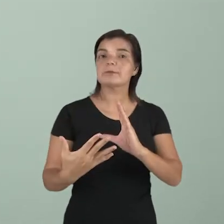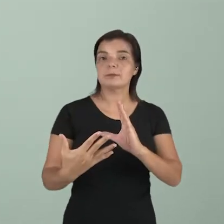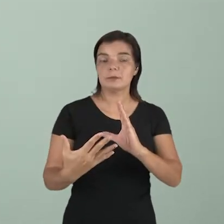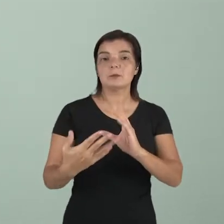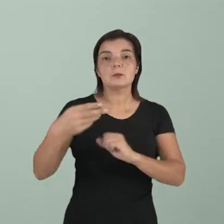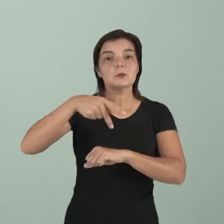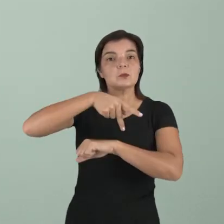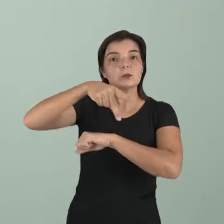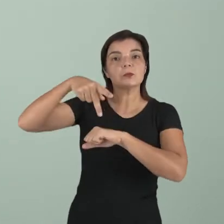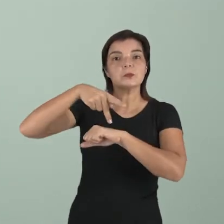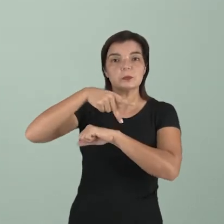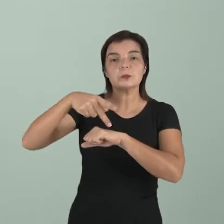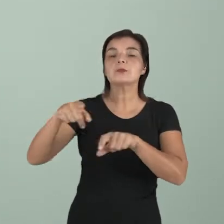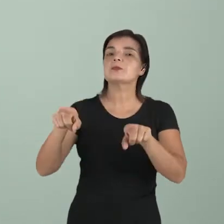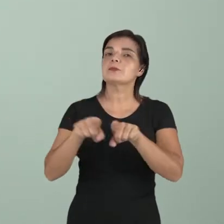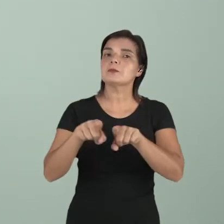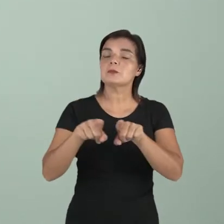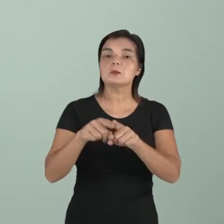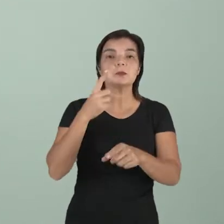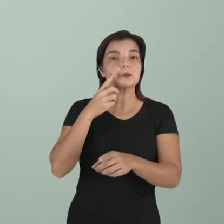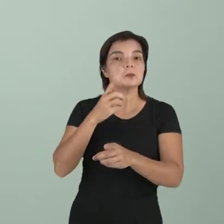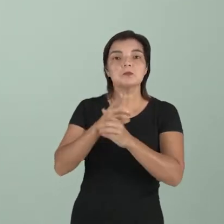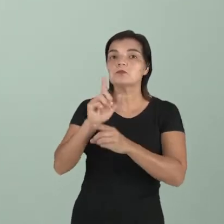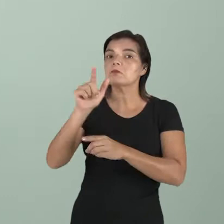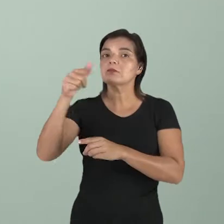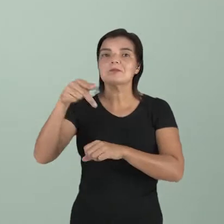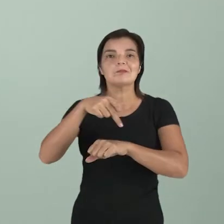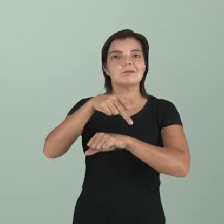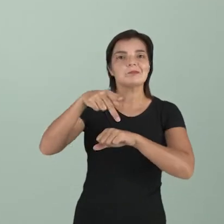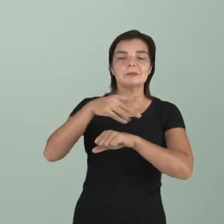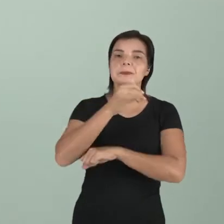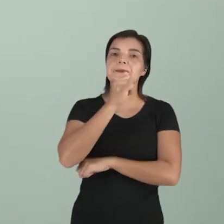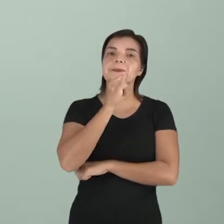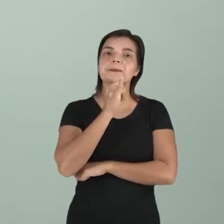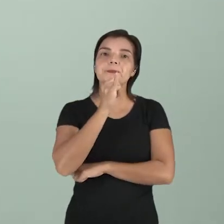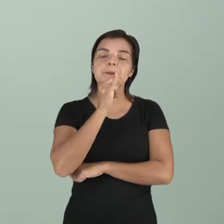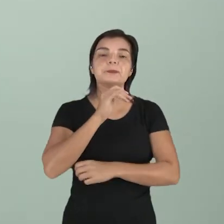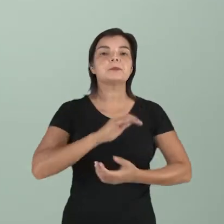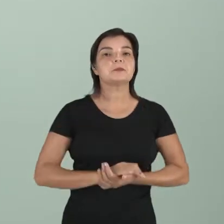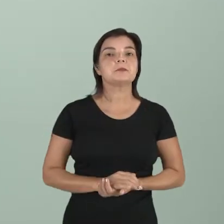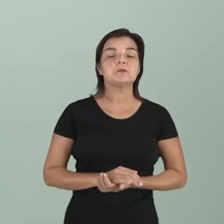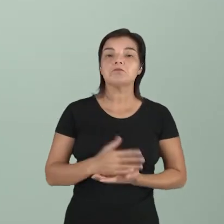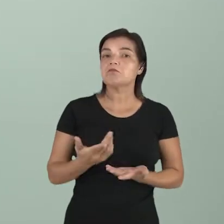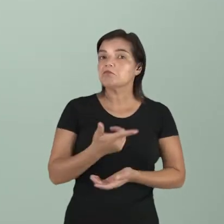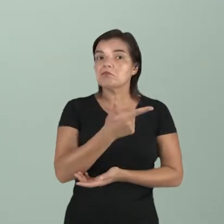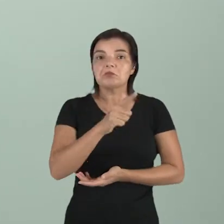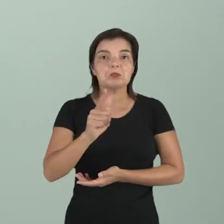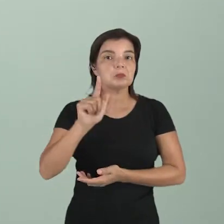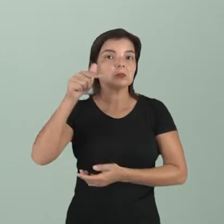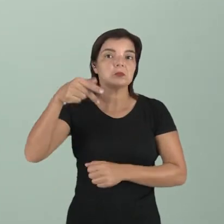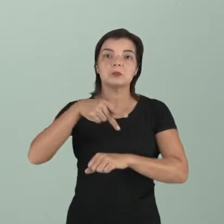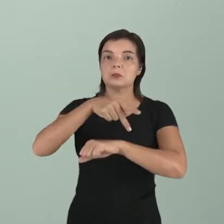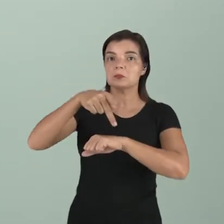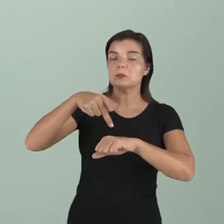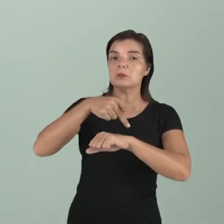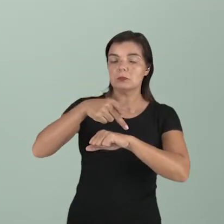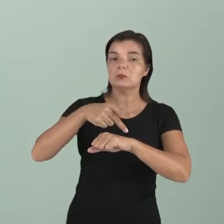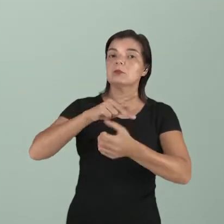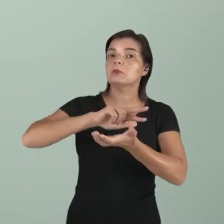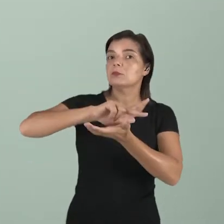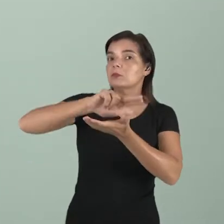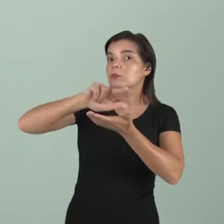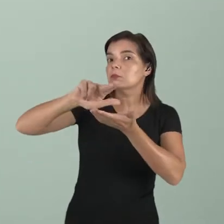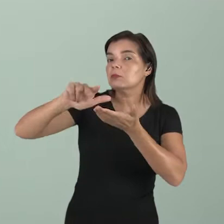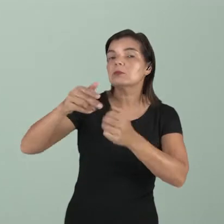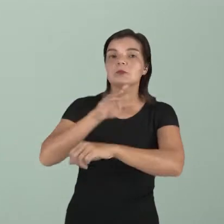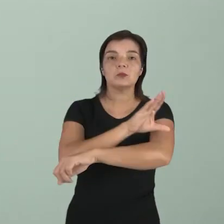dentro do nosso país que nós não encontramos em outros países, por exemplo. Nós não vamos ter em outros países essa